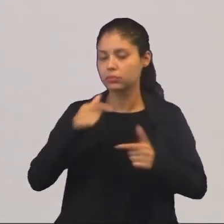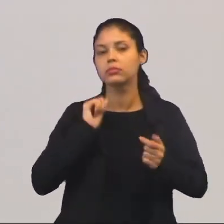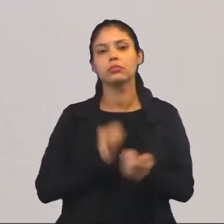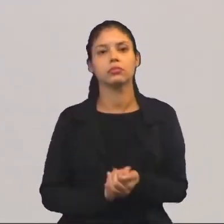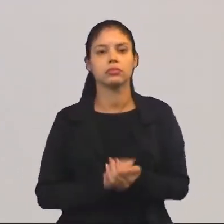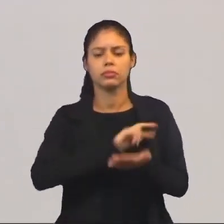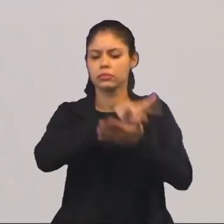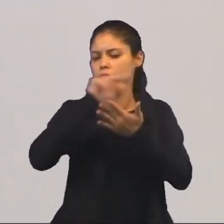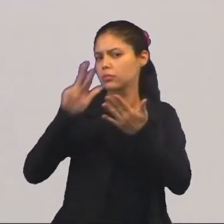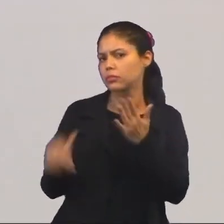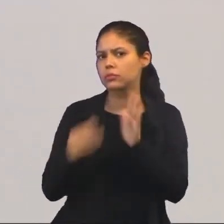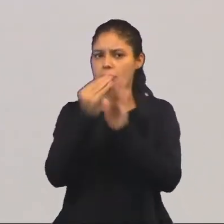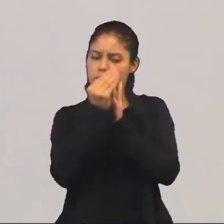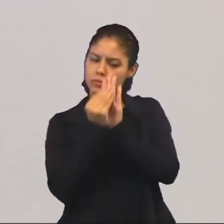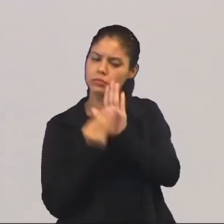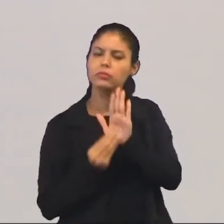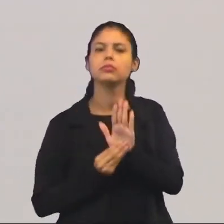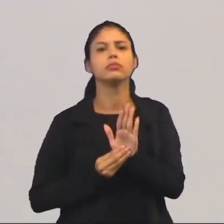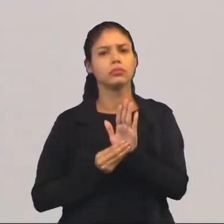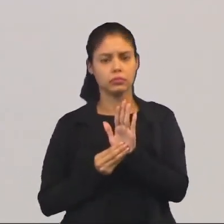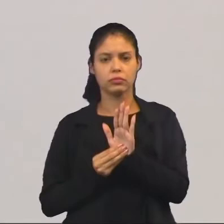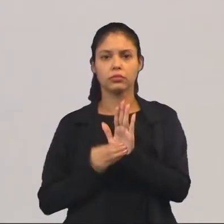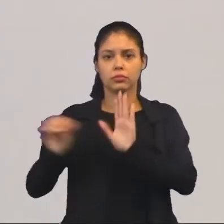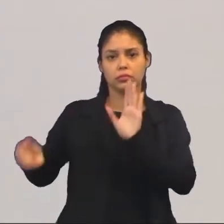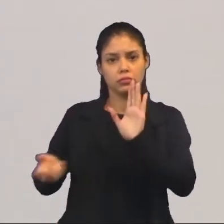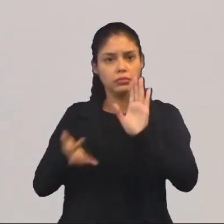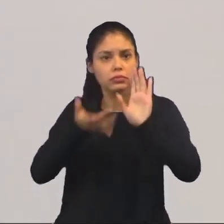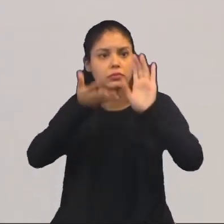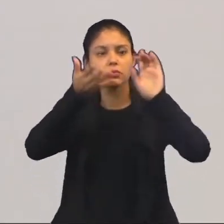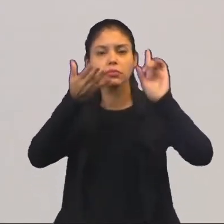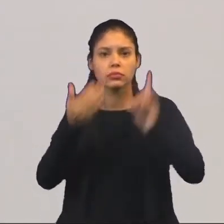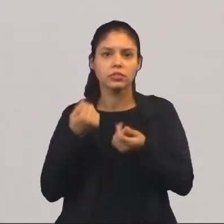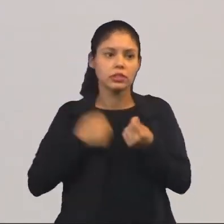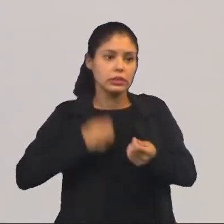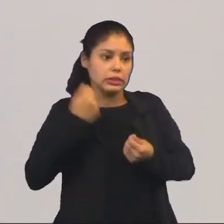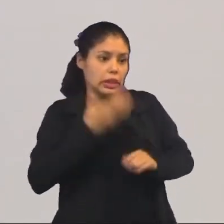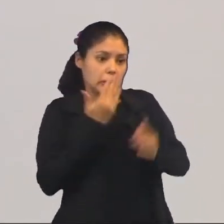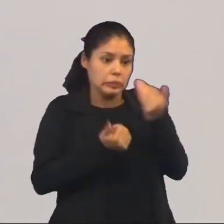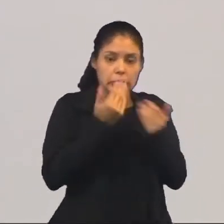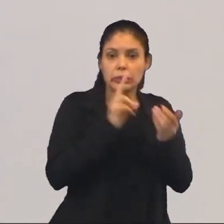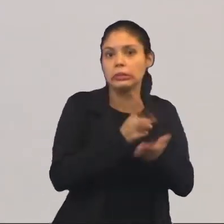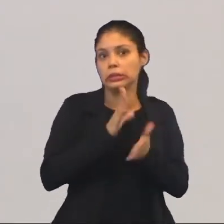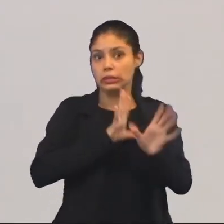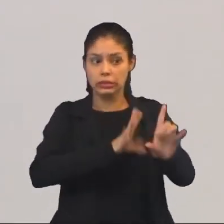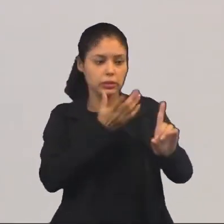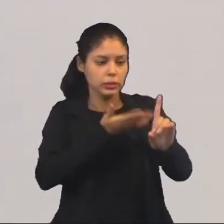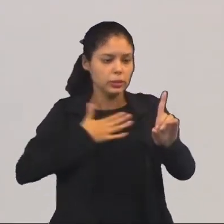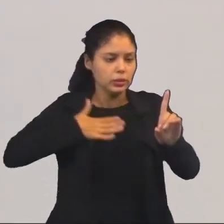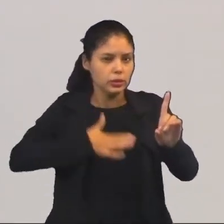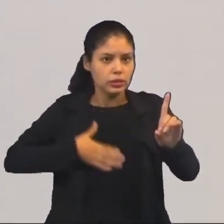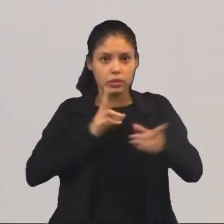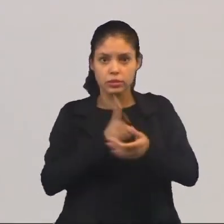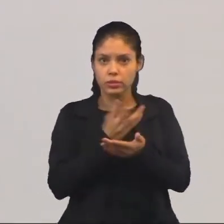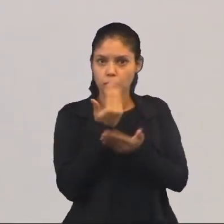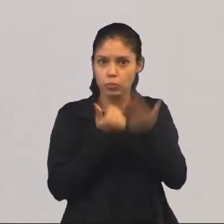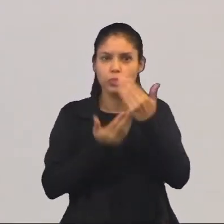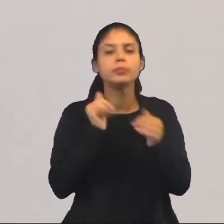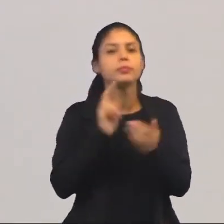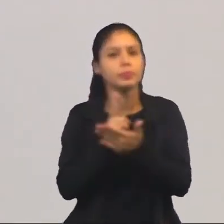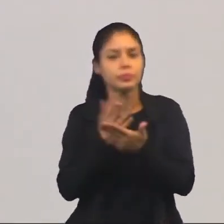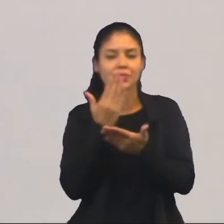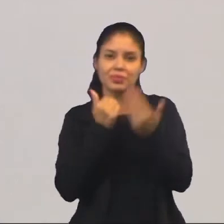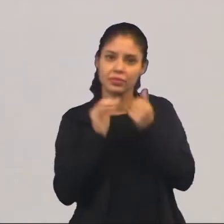com vários ingredientes que estimulam essa dependência, certo? Que nos estimulam também a